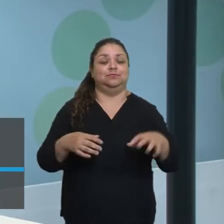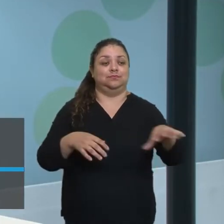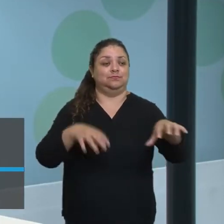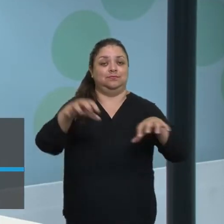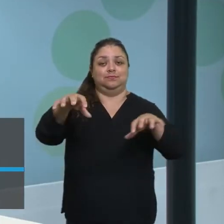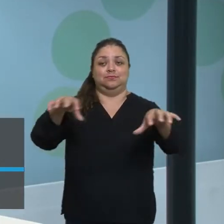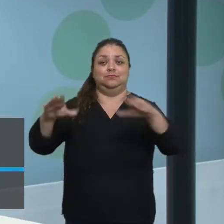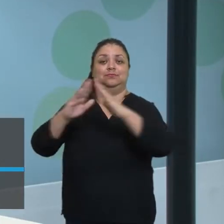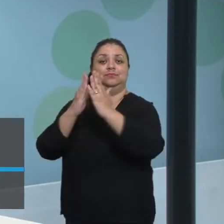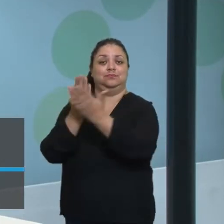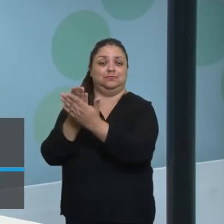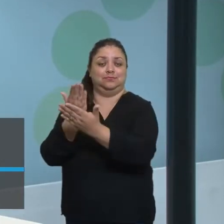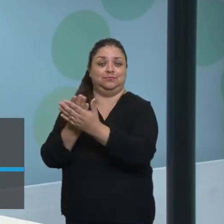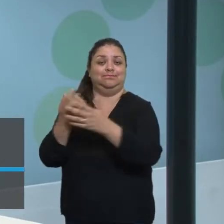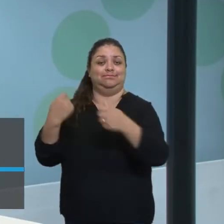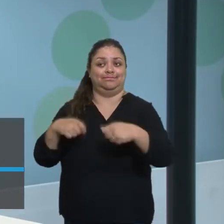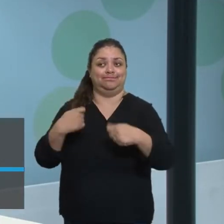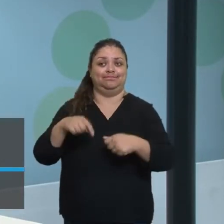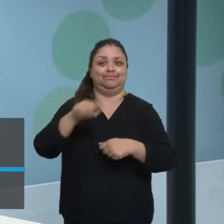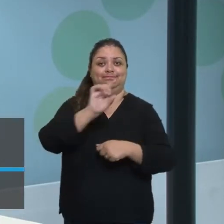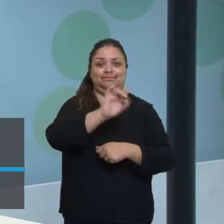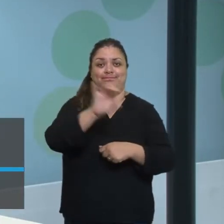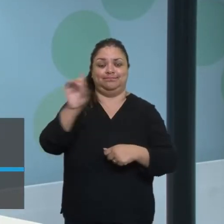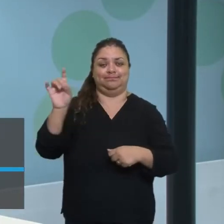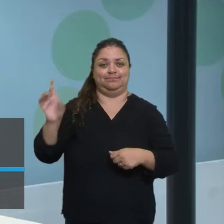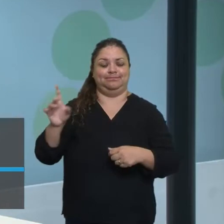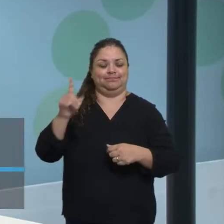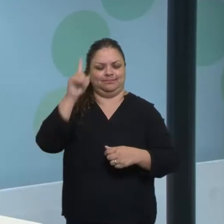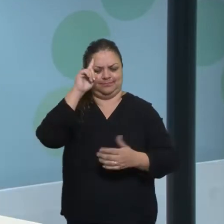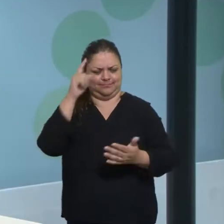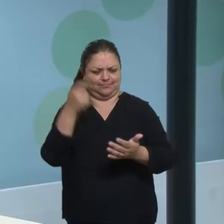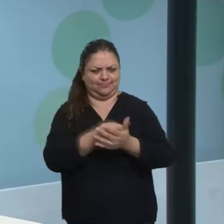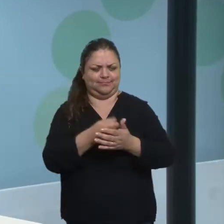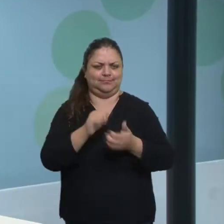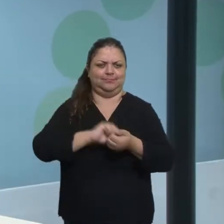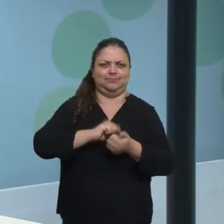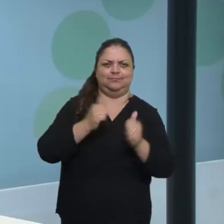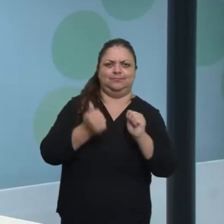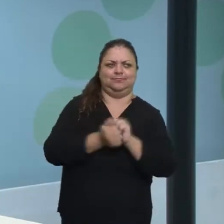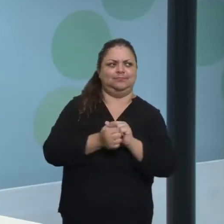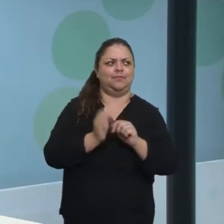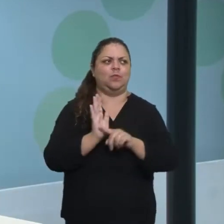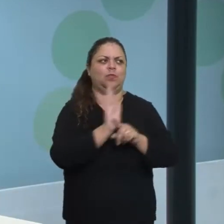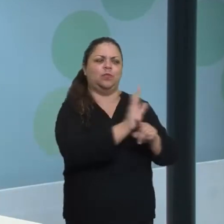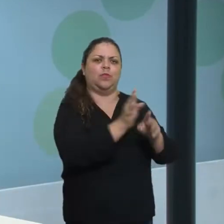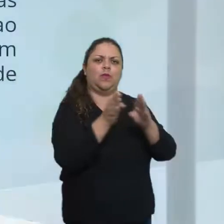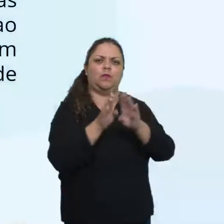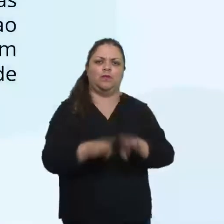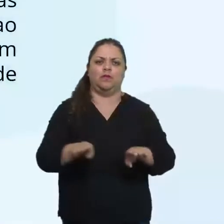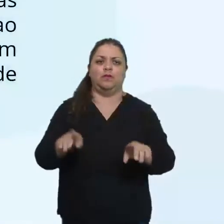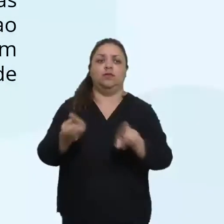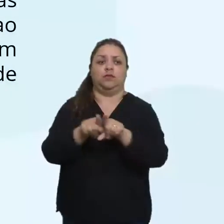deverão desenvolver ações específicas de recuperação e reforço de forma intensiva em fevereiro também